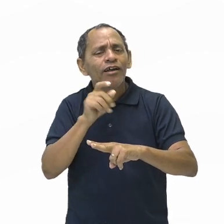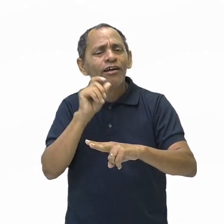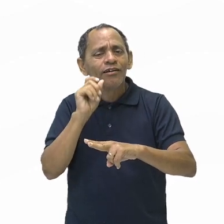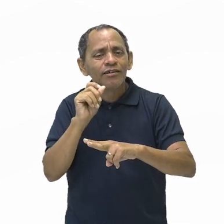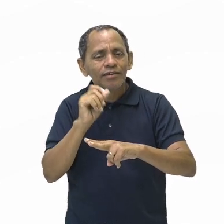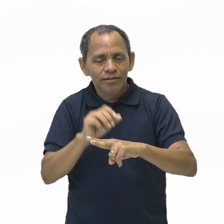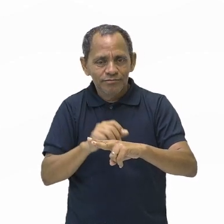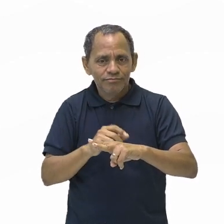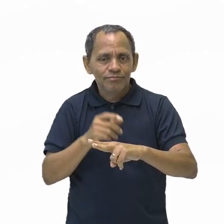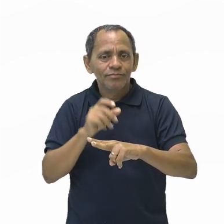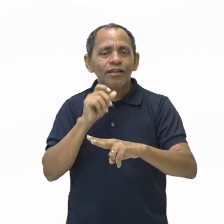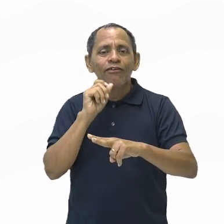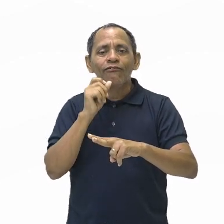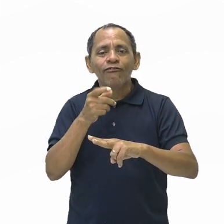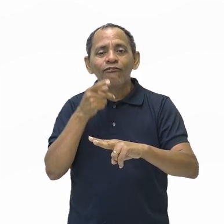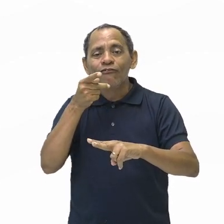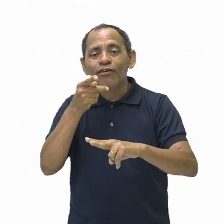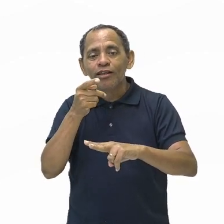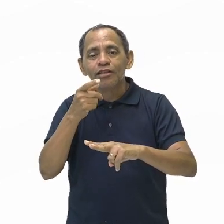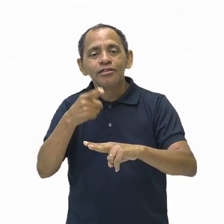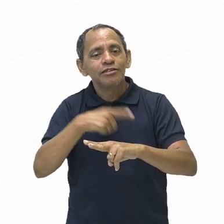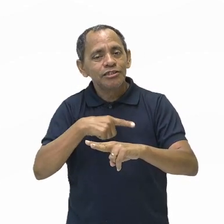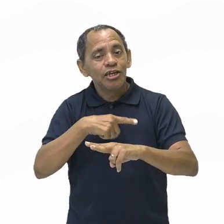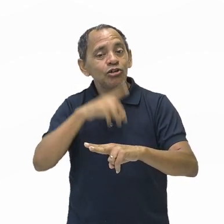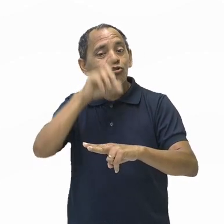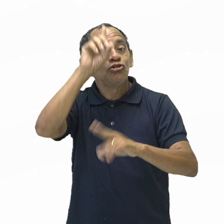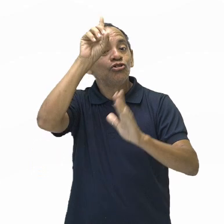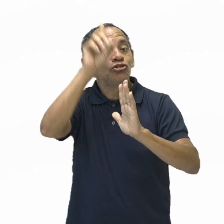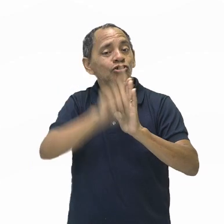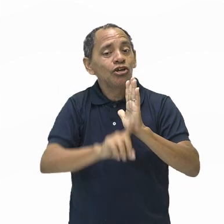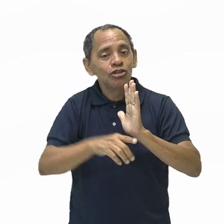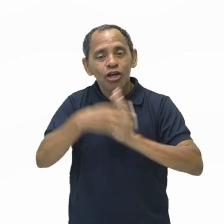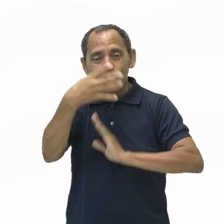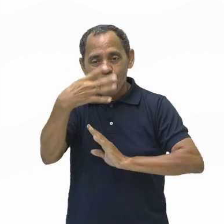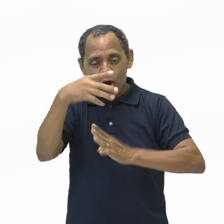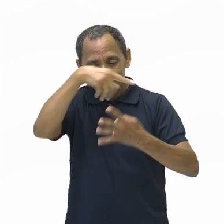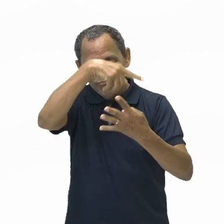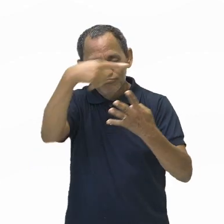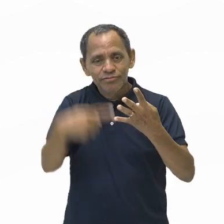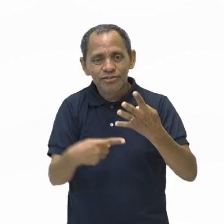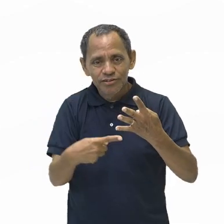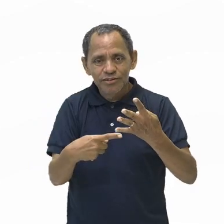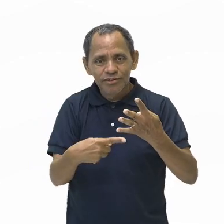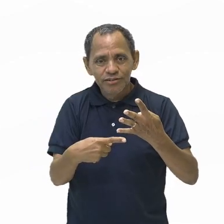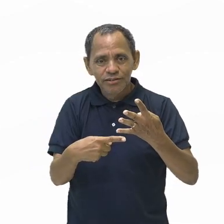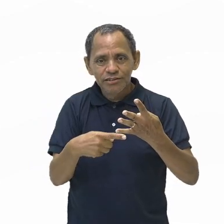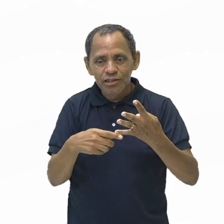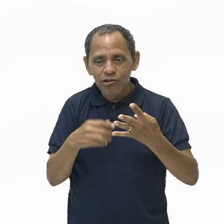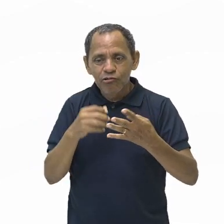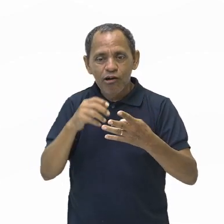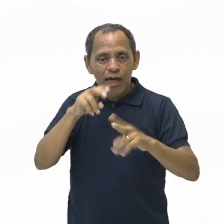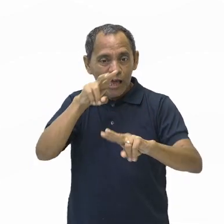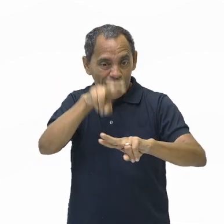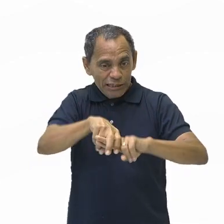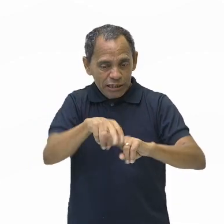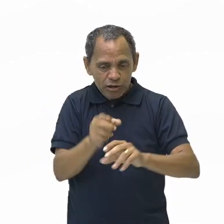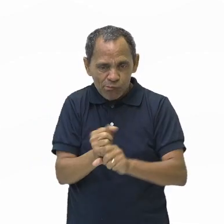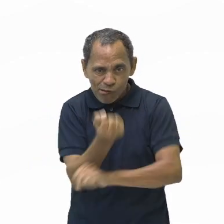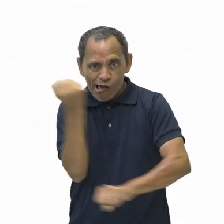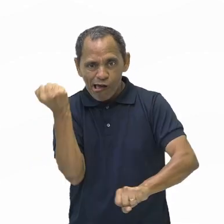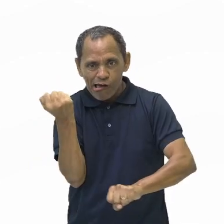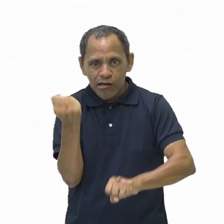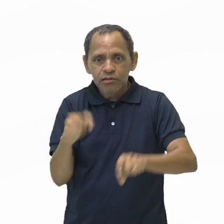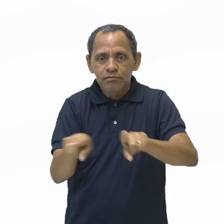vai falar o seguinte: eu tenho direito a 4 ligações, senão eu quebro essa cadeia. Vocês vão